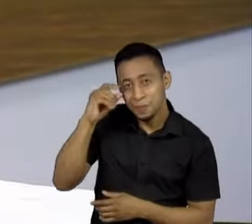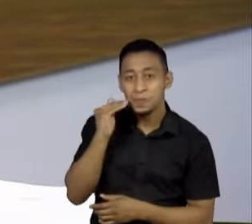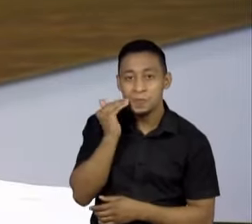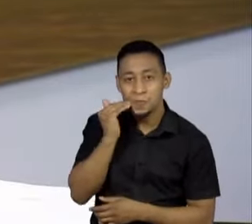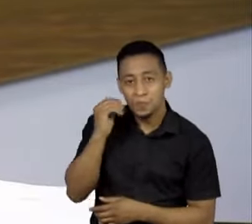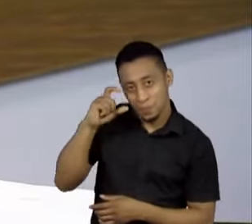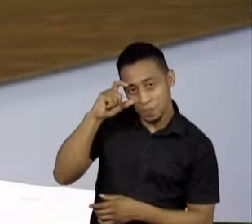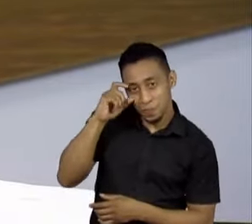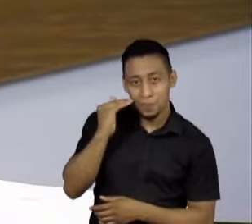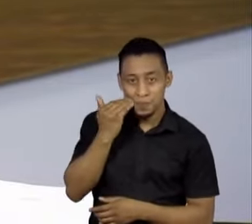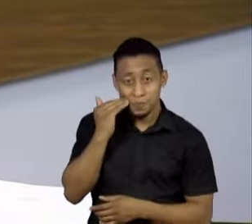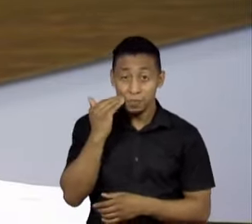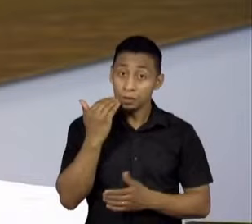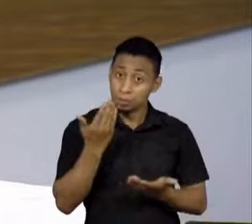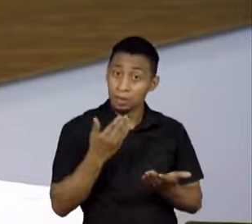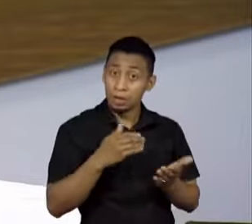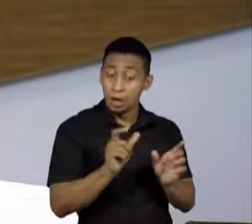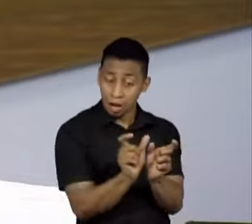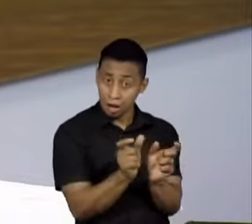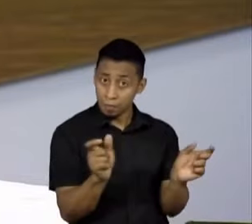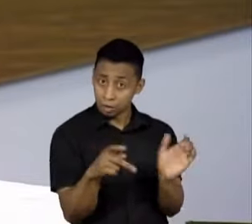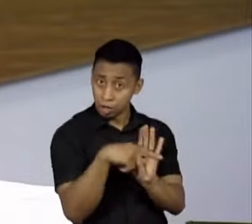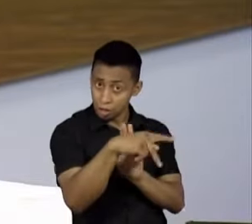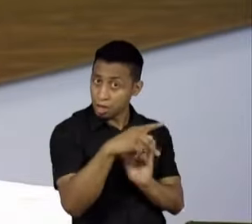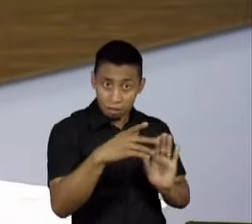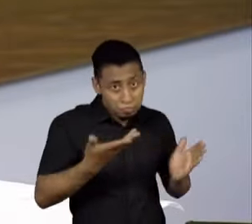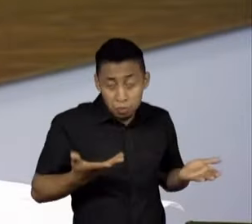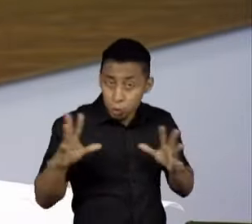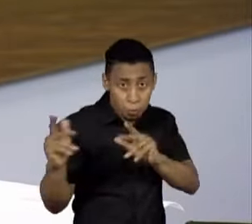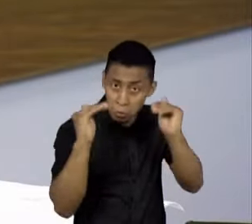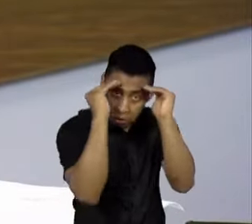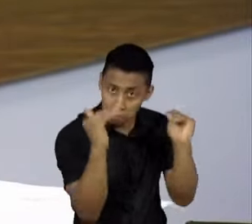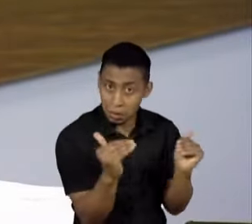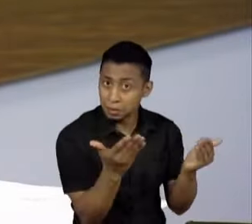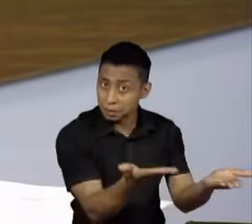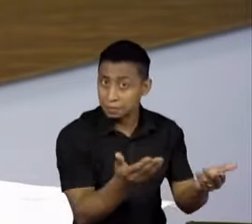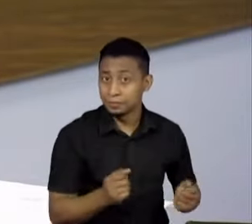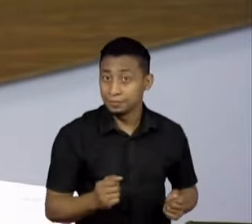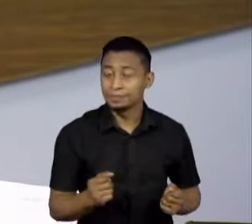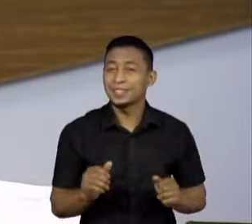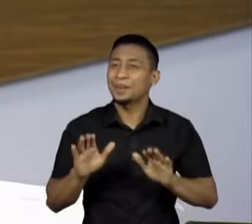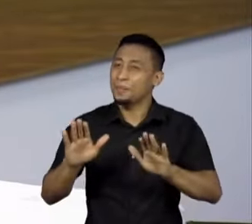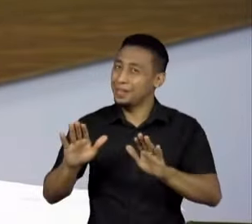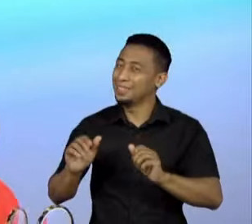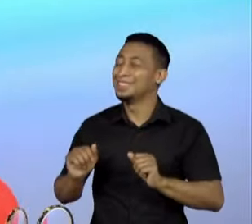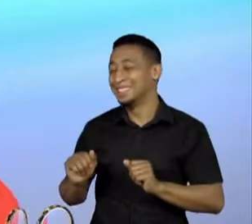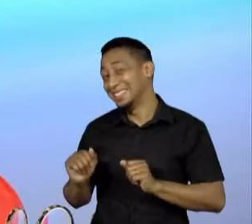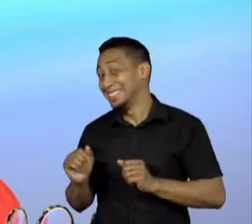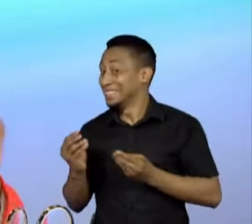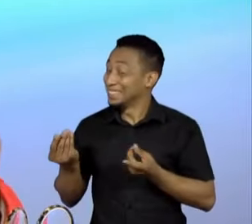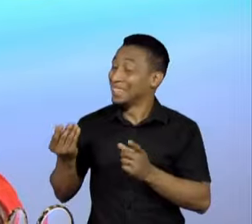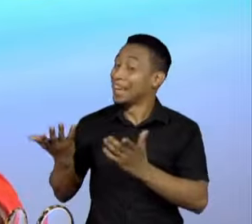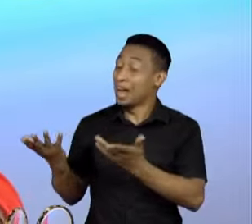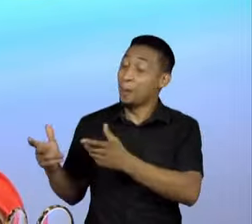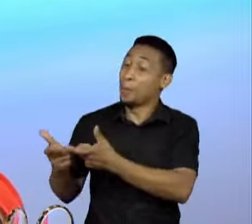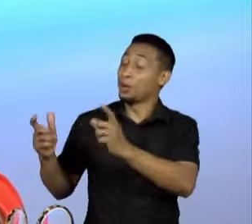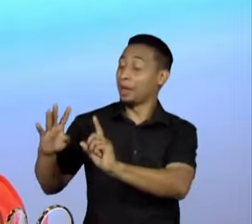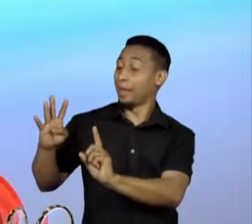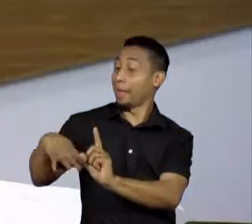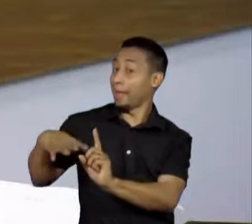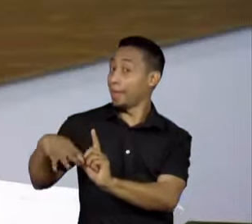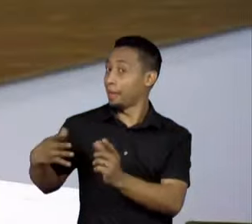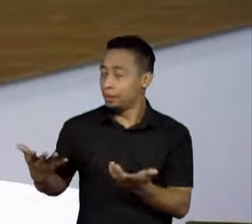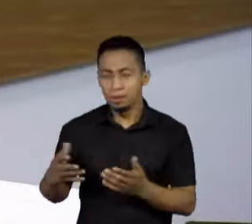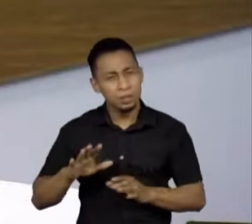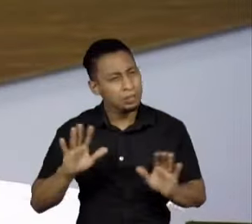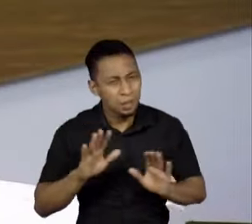gramática própria. Gramática invencionista e tão popular. Mas nesse caso é neologismo, né? Daí não é... Não é só